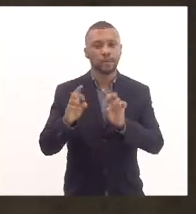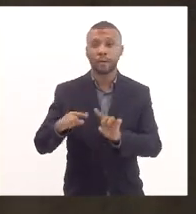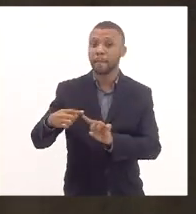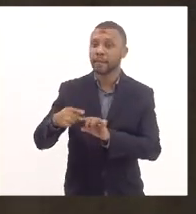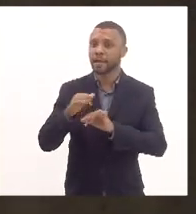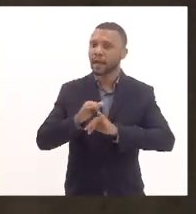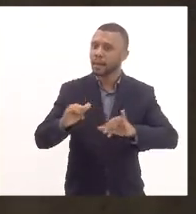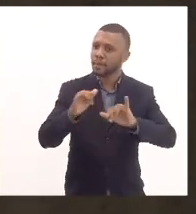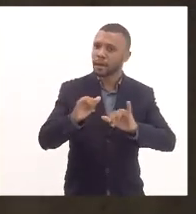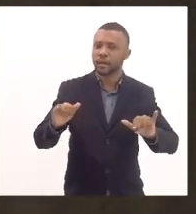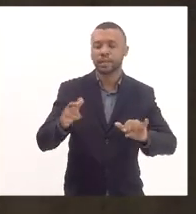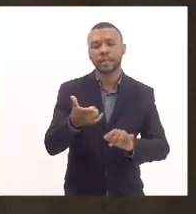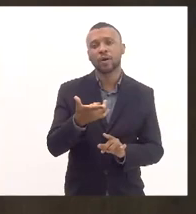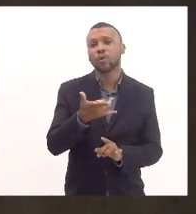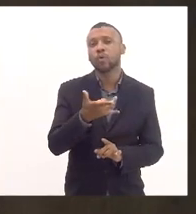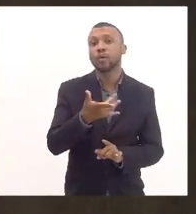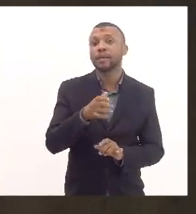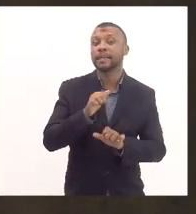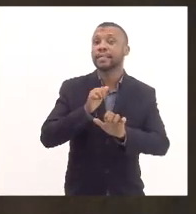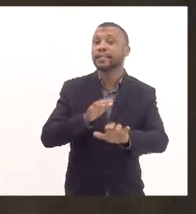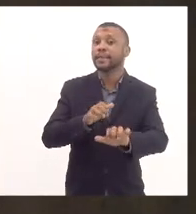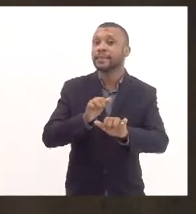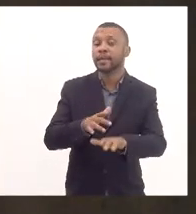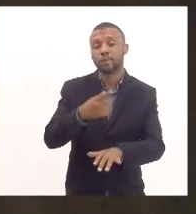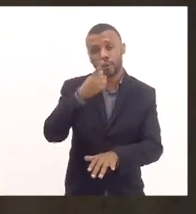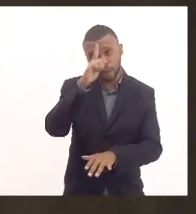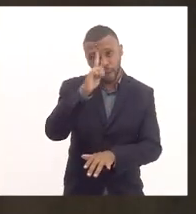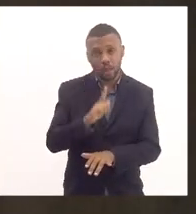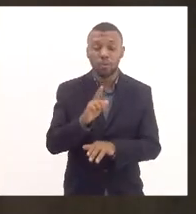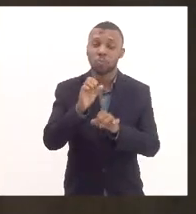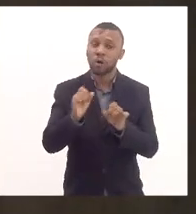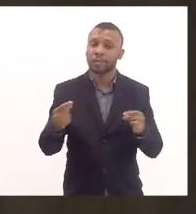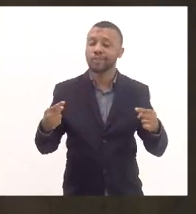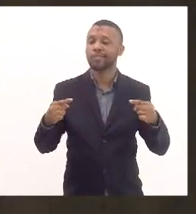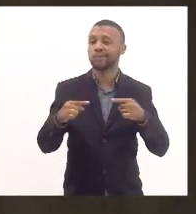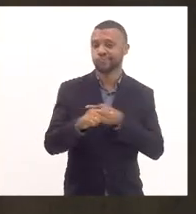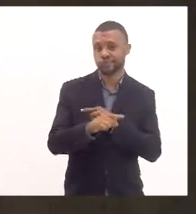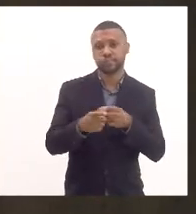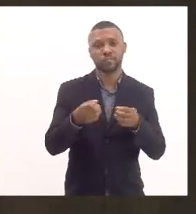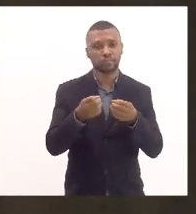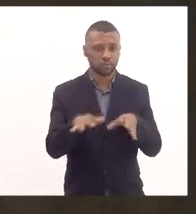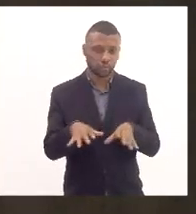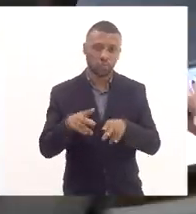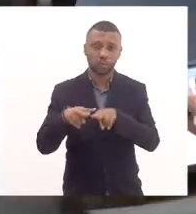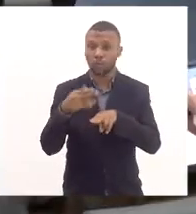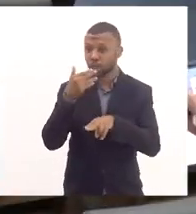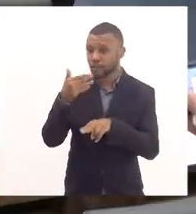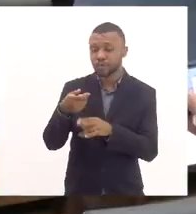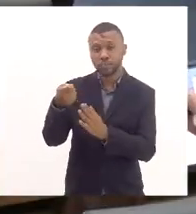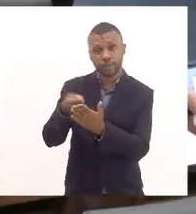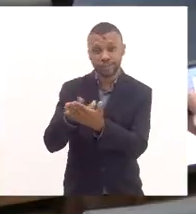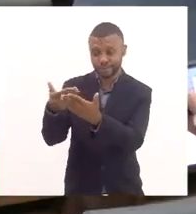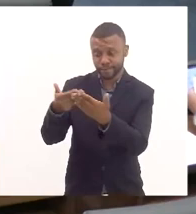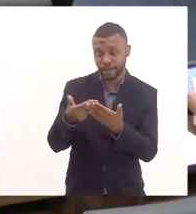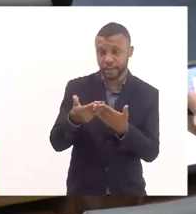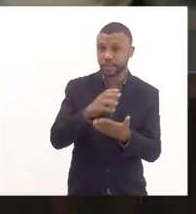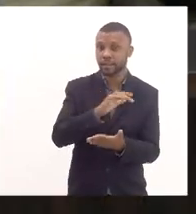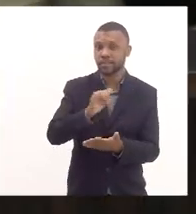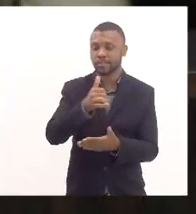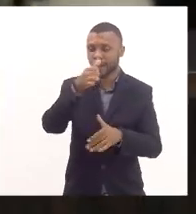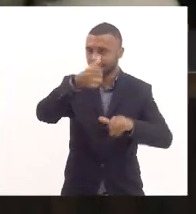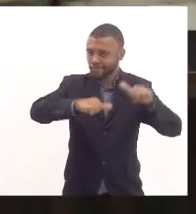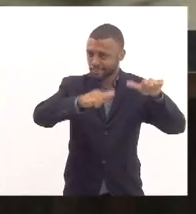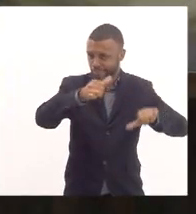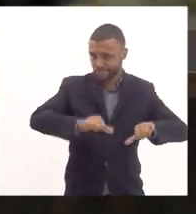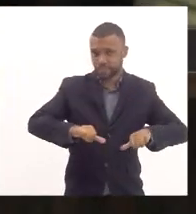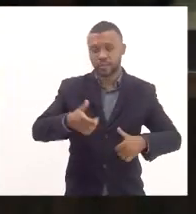campanha denominada de Setembro amarelo pode haver praticabilidade que pedir que me remetia Essência Jovem a presença